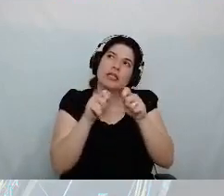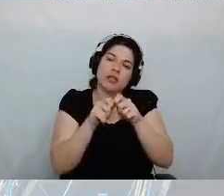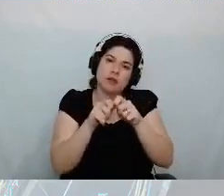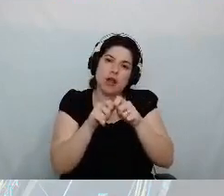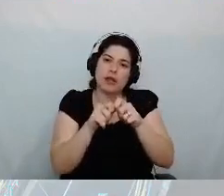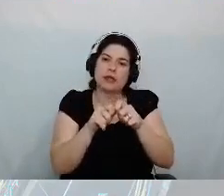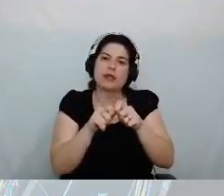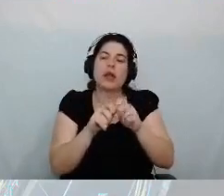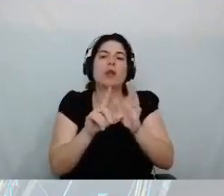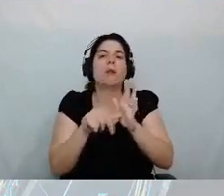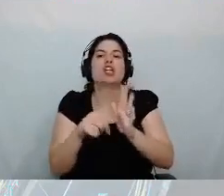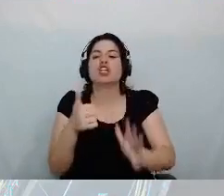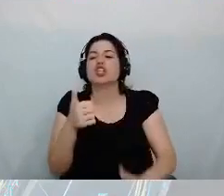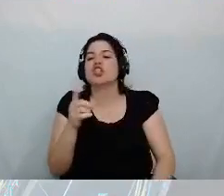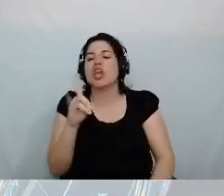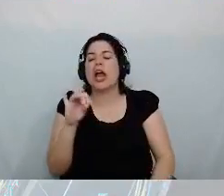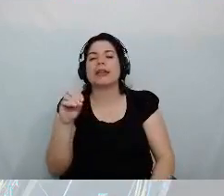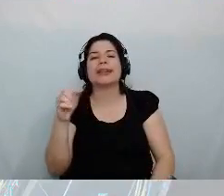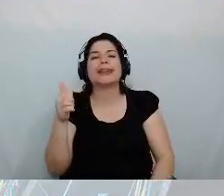10?